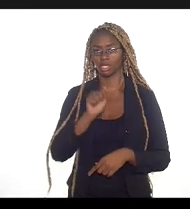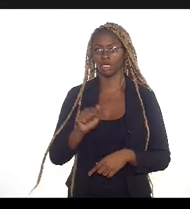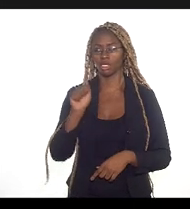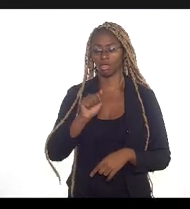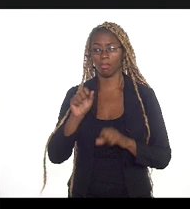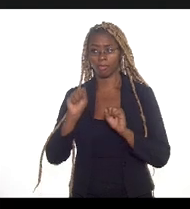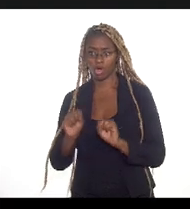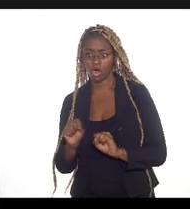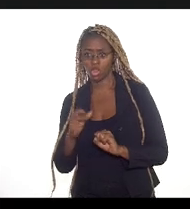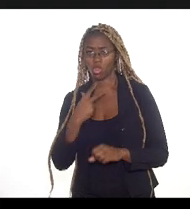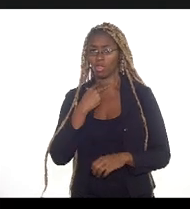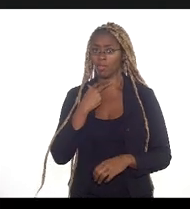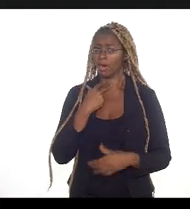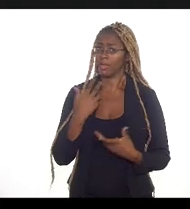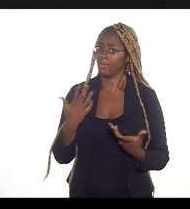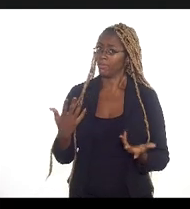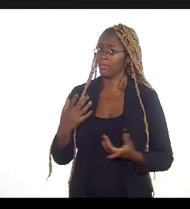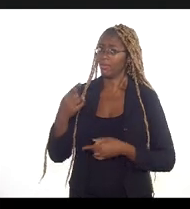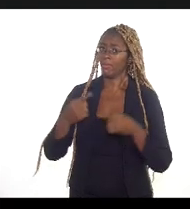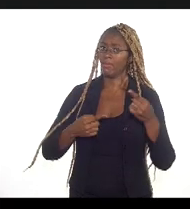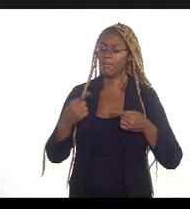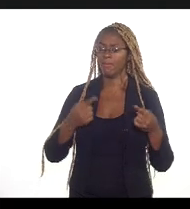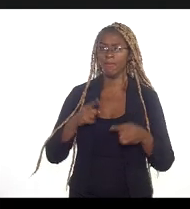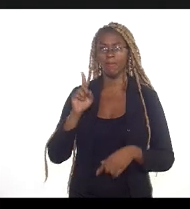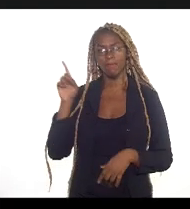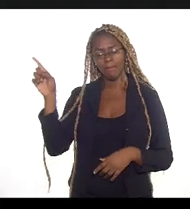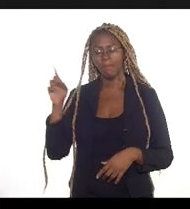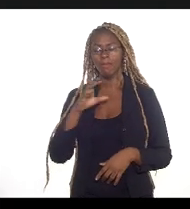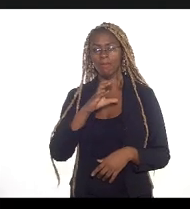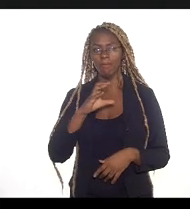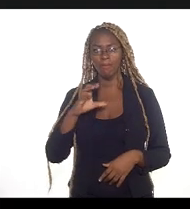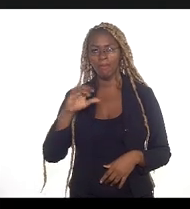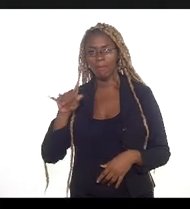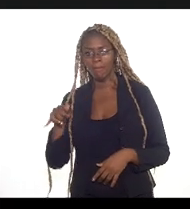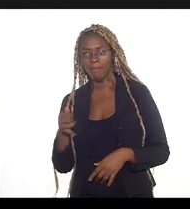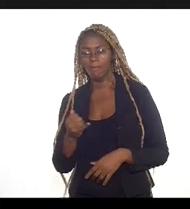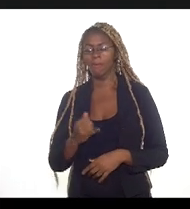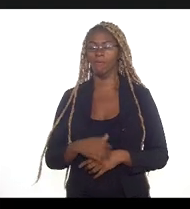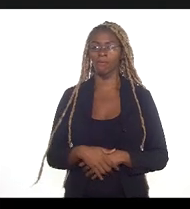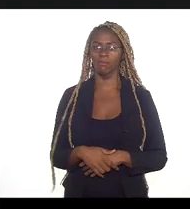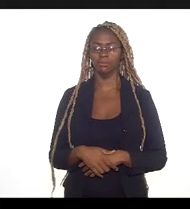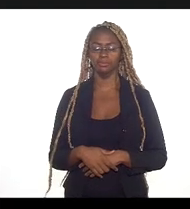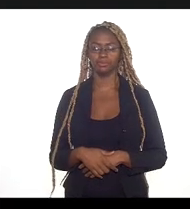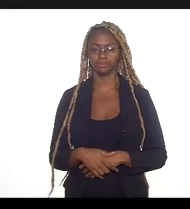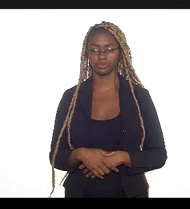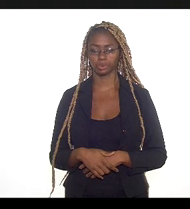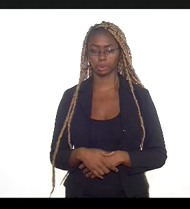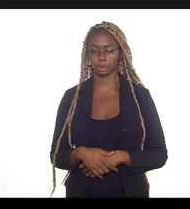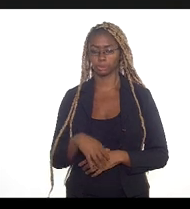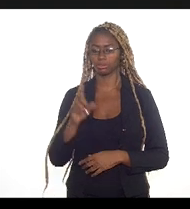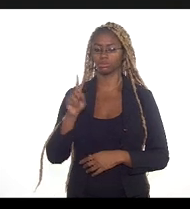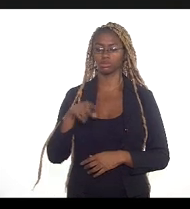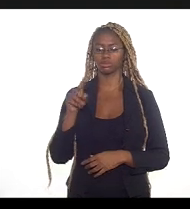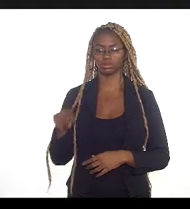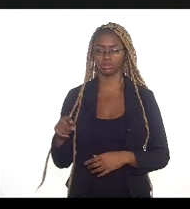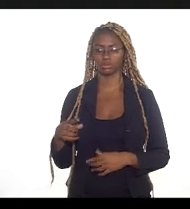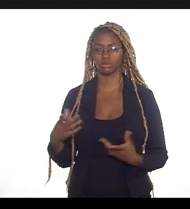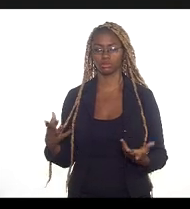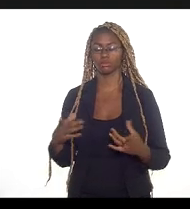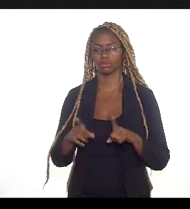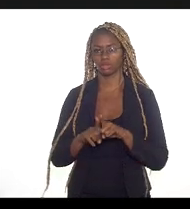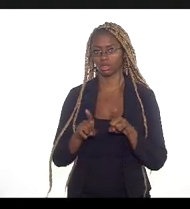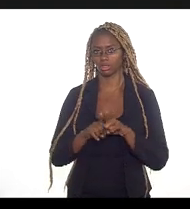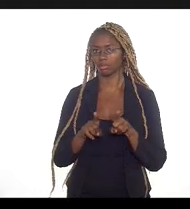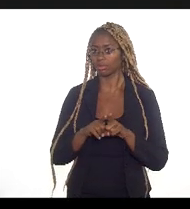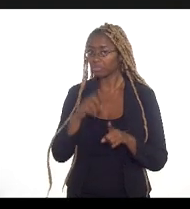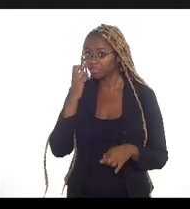não, isso aí é discutido na CCJ na forma. Quando vem a plenária, a gente discute também o